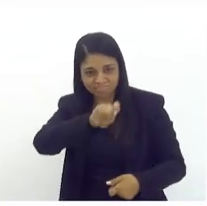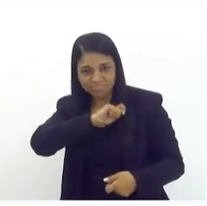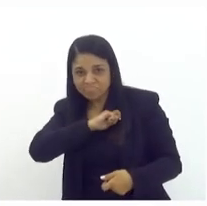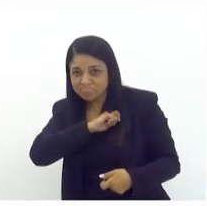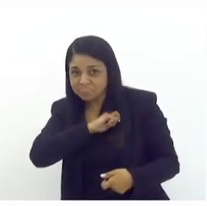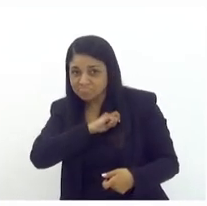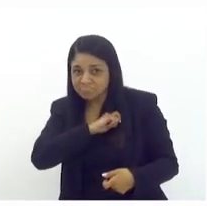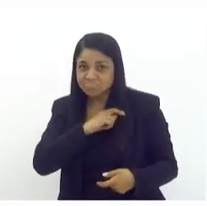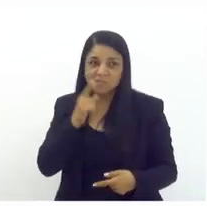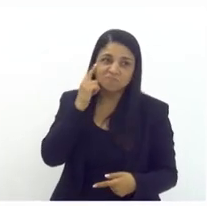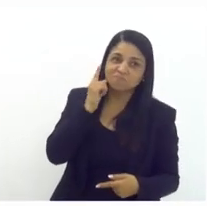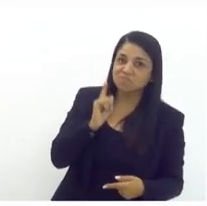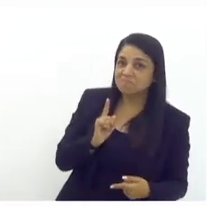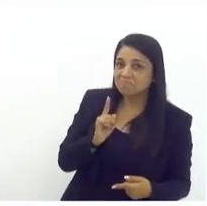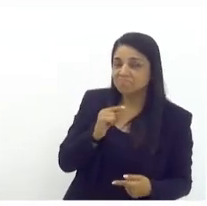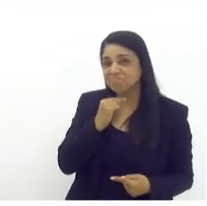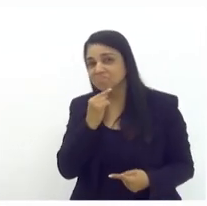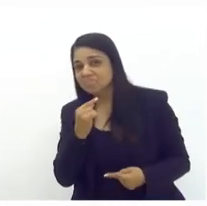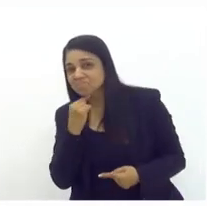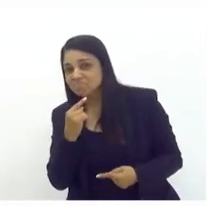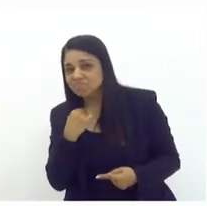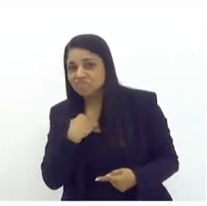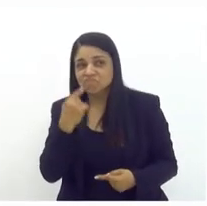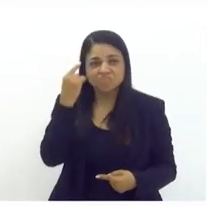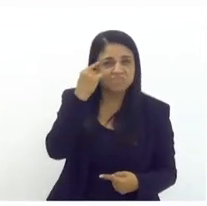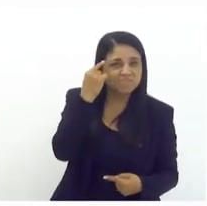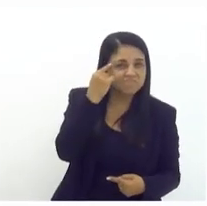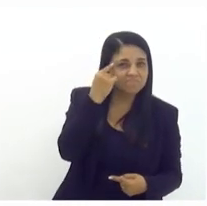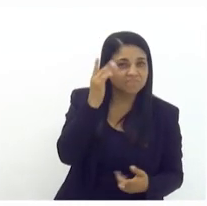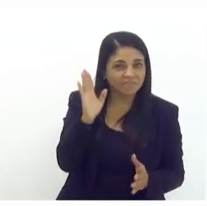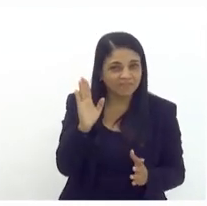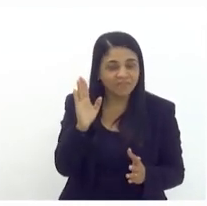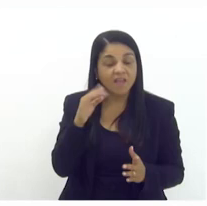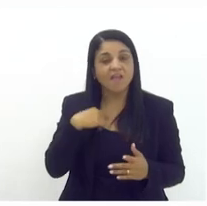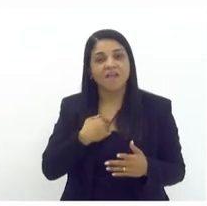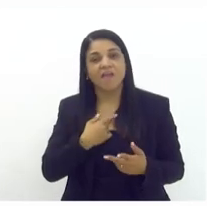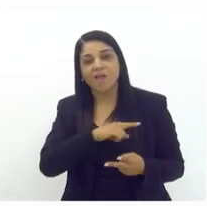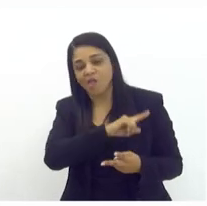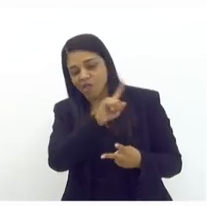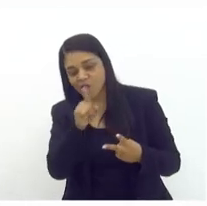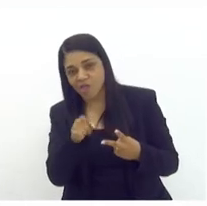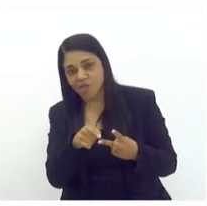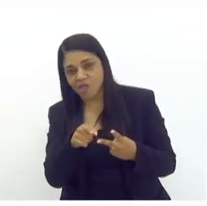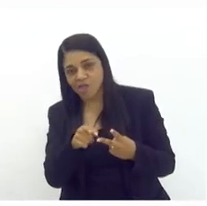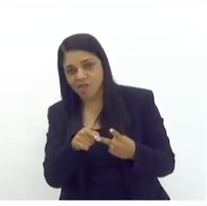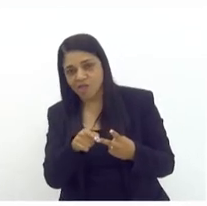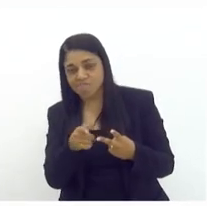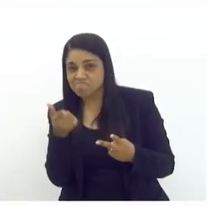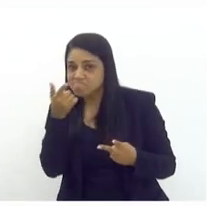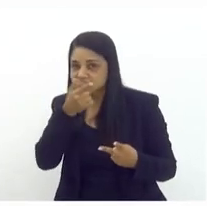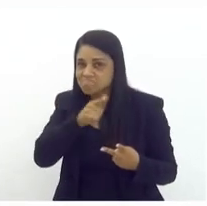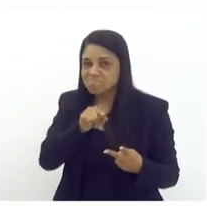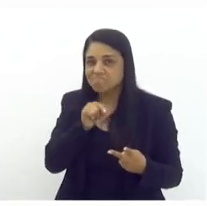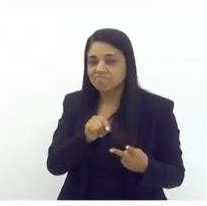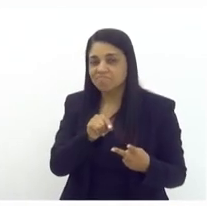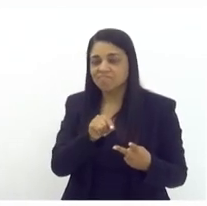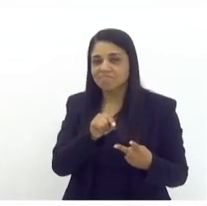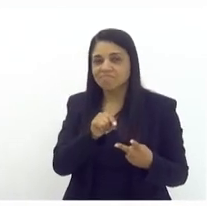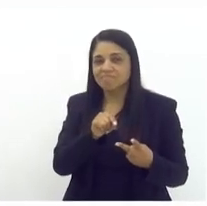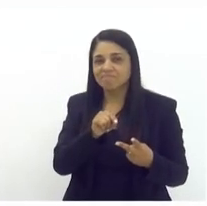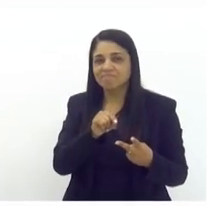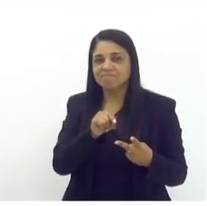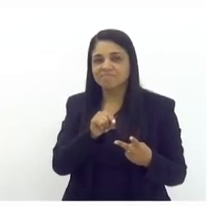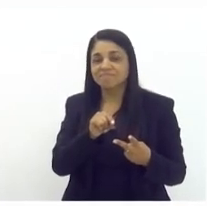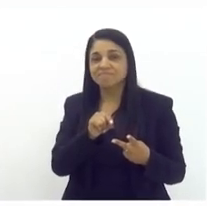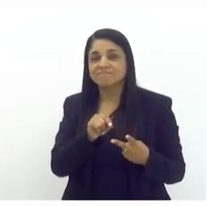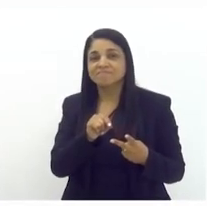sei é uma coisa se pensado A Outra vantagem da cobrança no destino é que nada